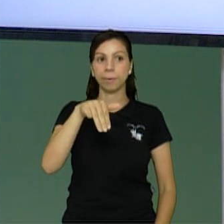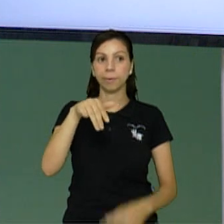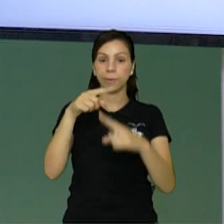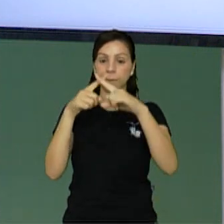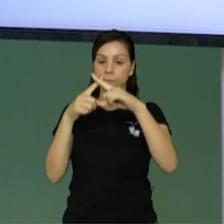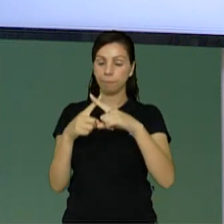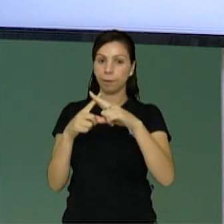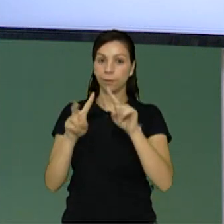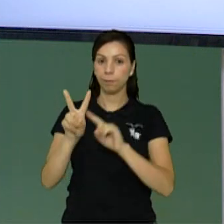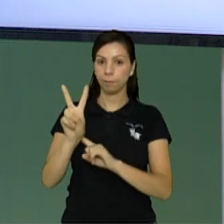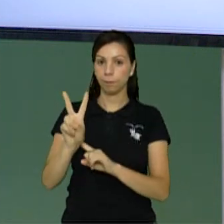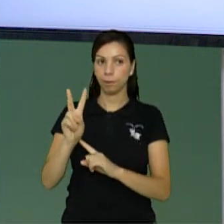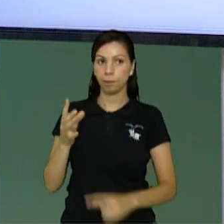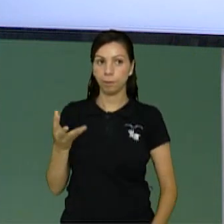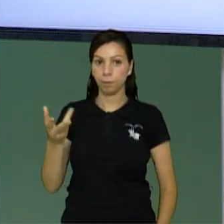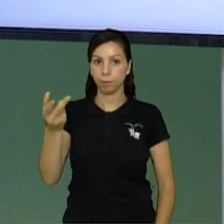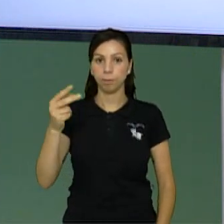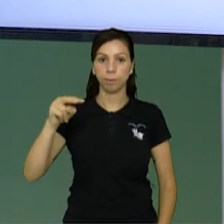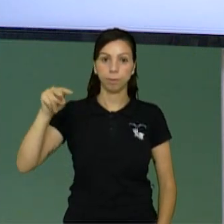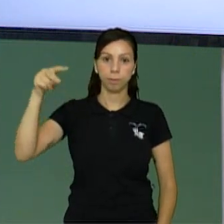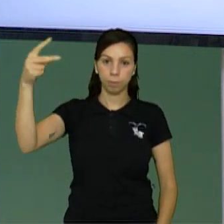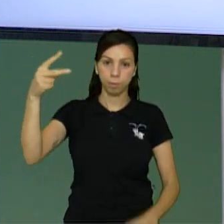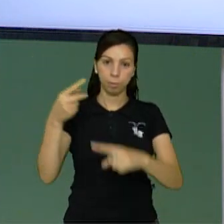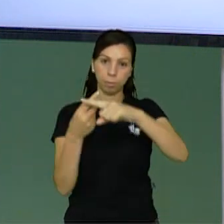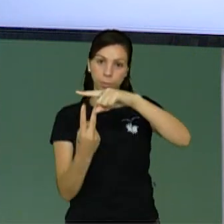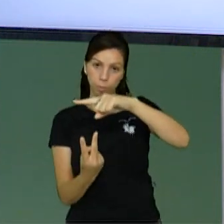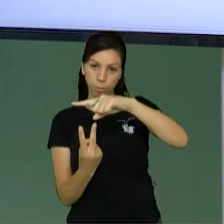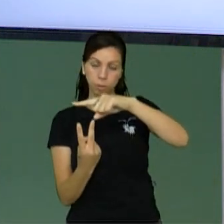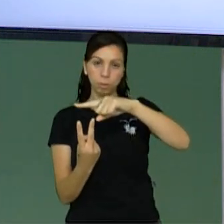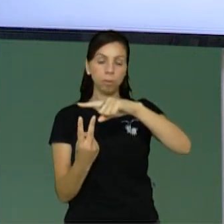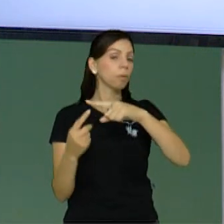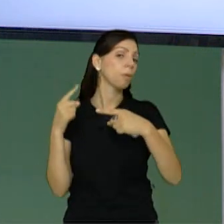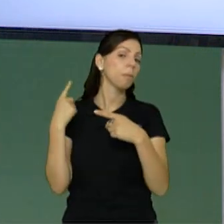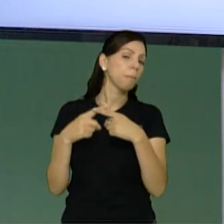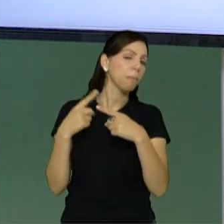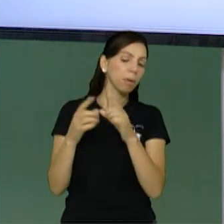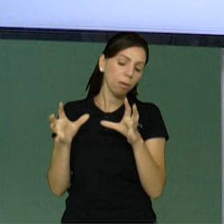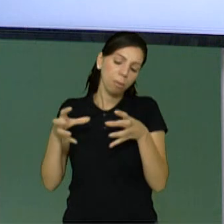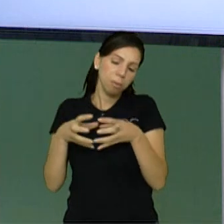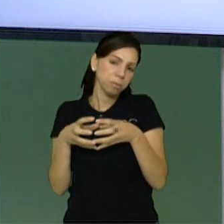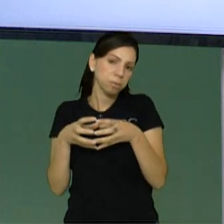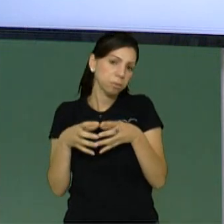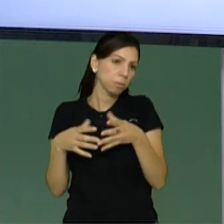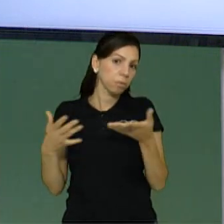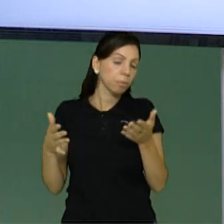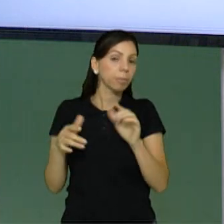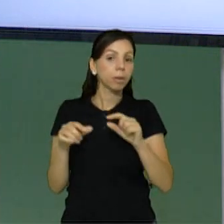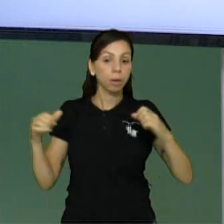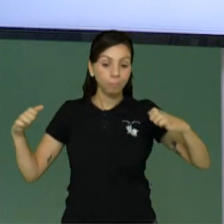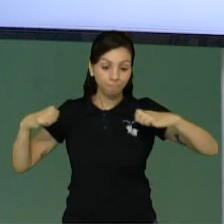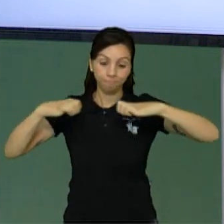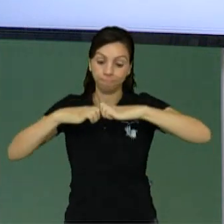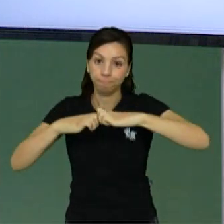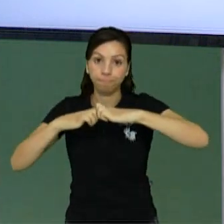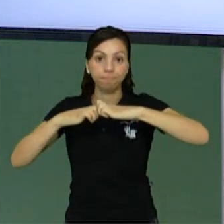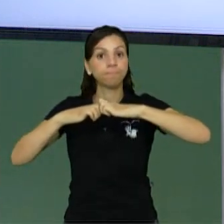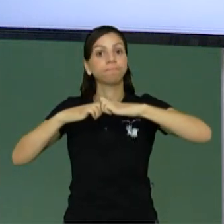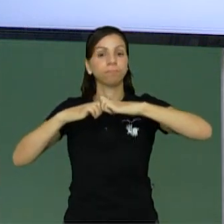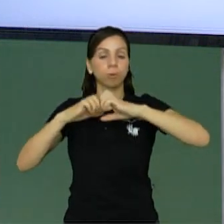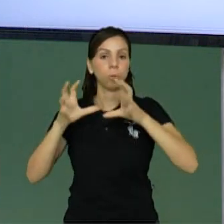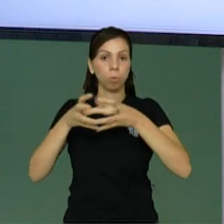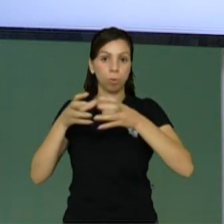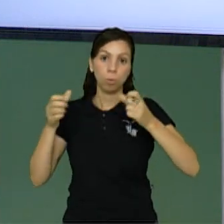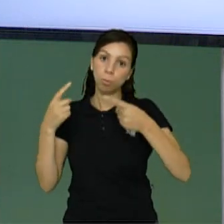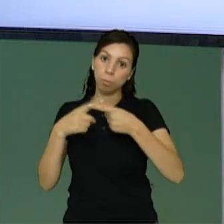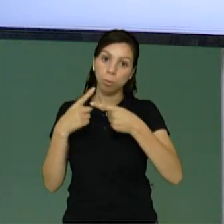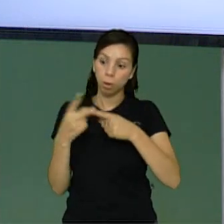vezes velocidade do conjunto ao quadrado sobre 2. Por que conjunto? Porque eles estão grudados. Vale